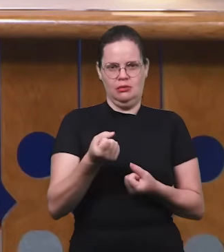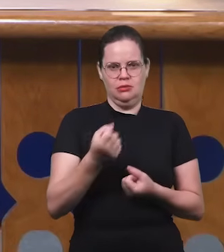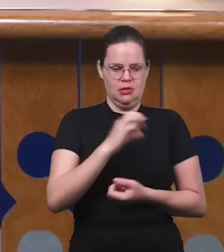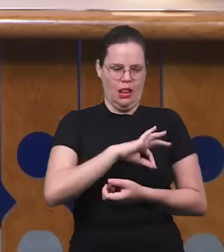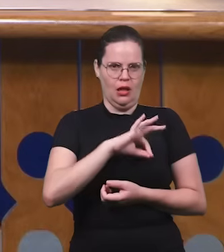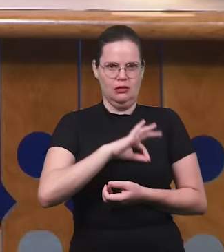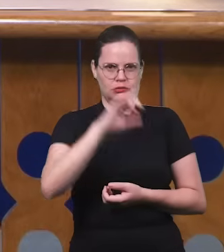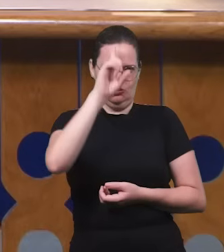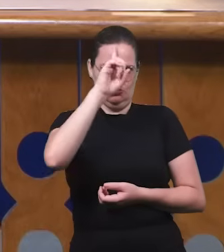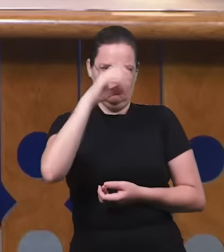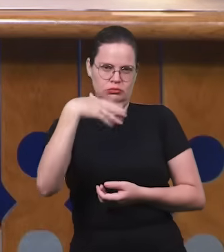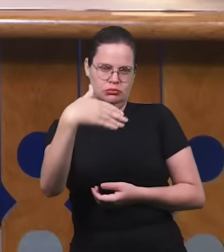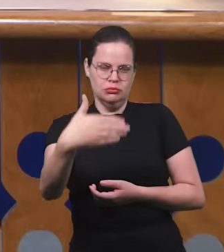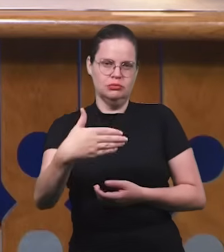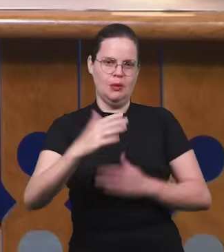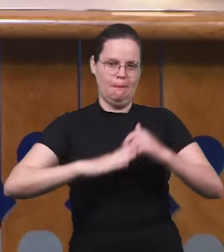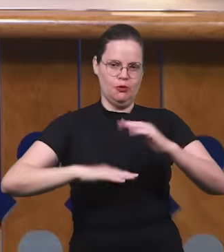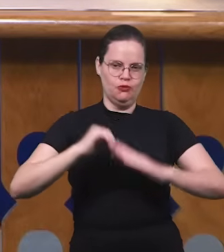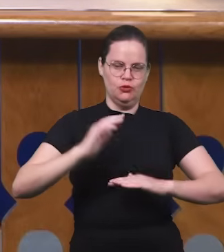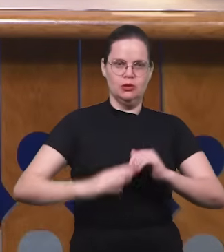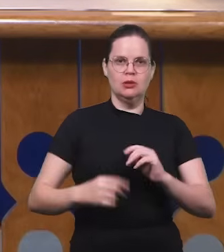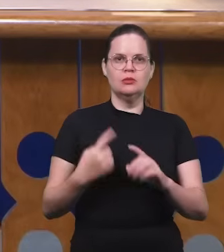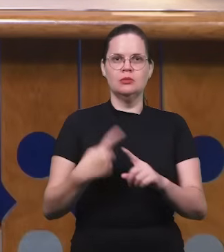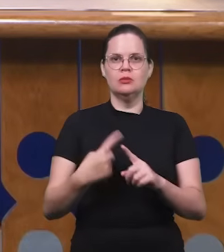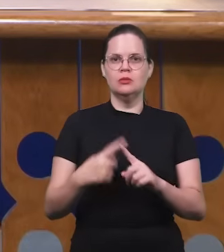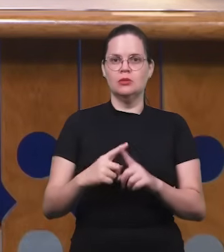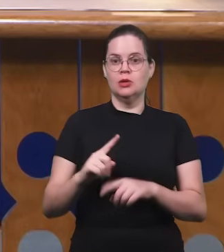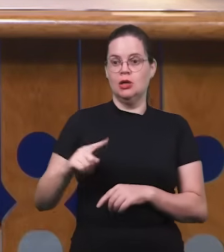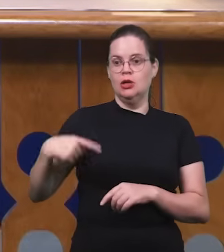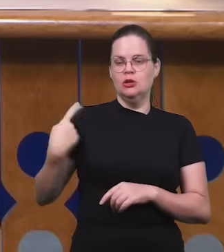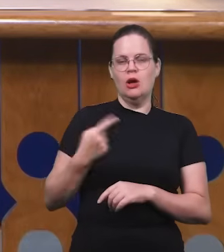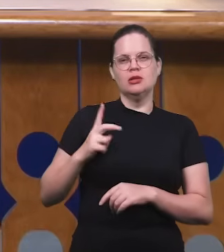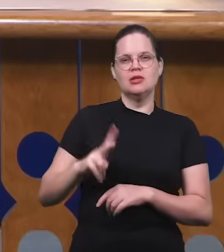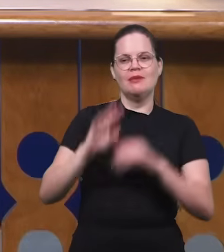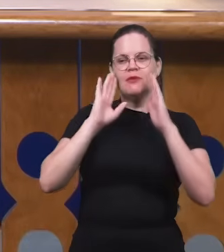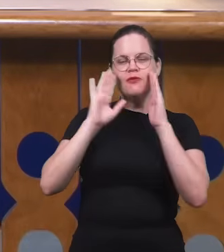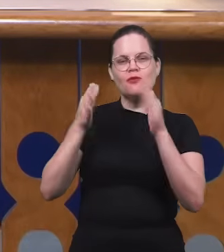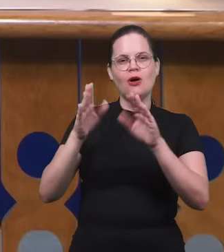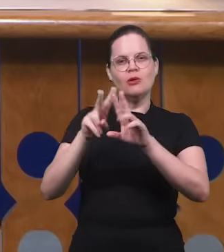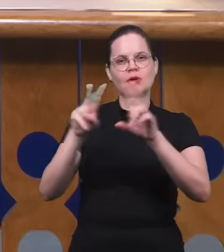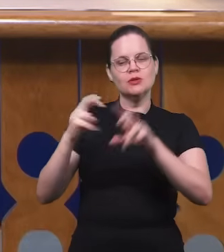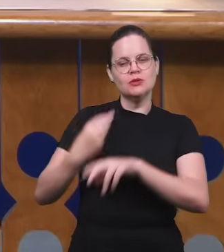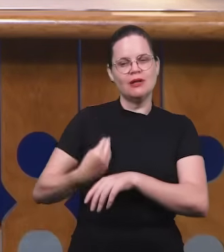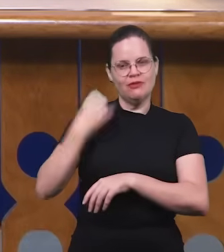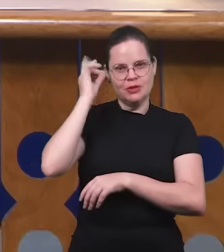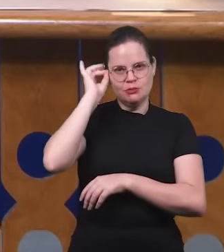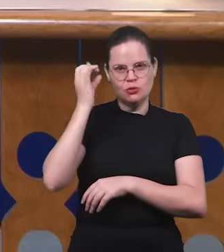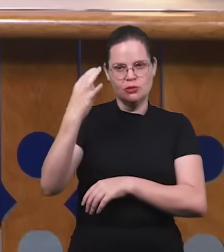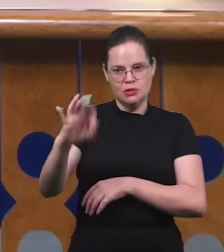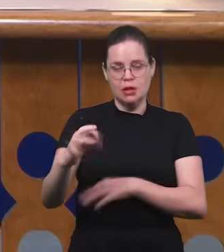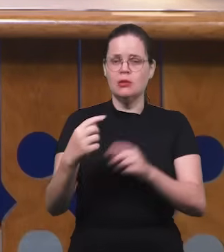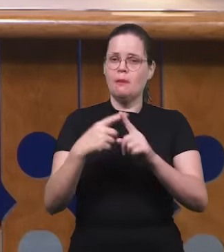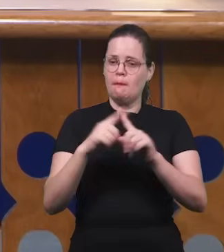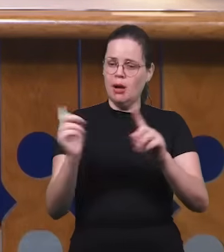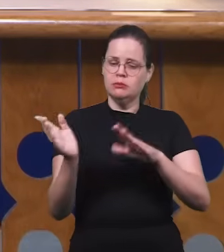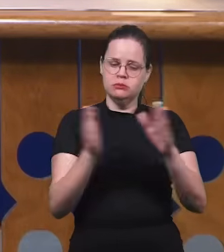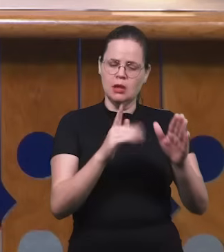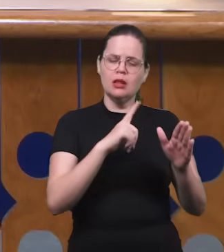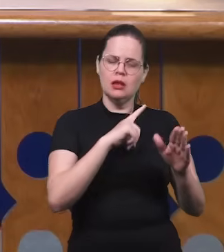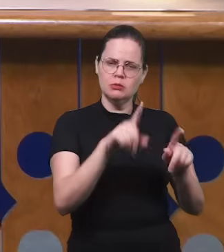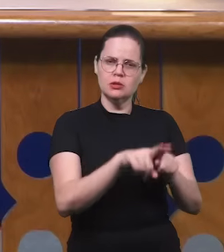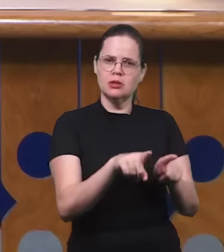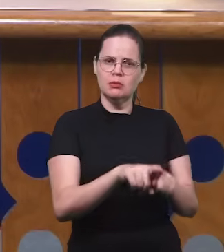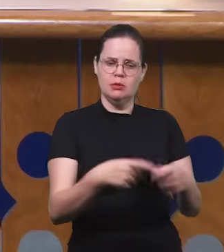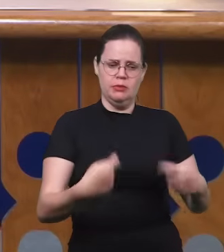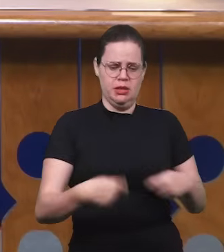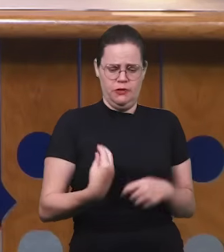nós nos apegamos muito à nossa vida espiritual perante do Senhor, mas tem também um